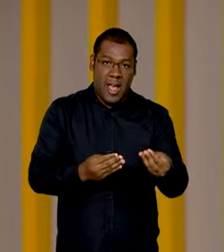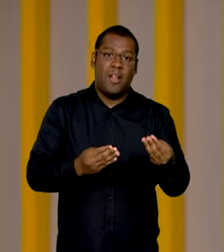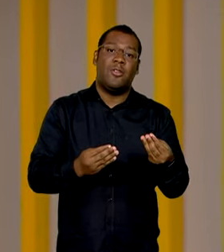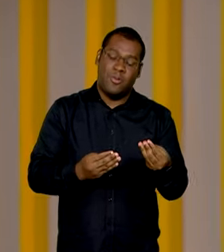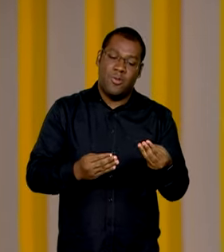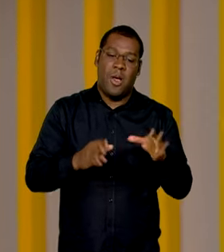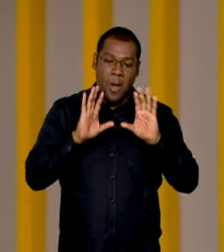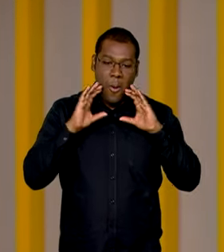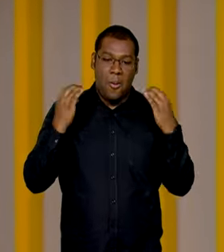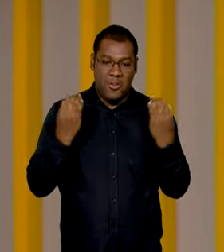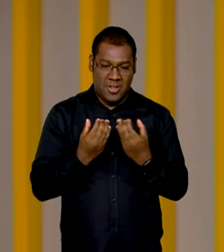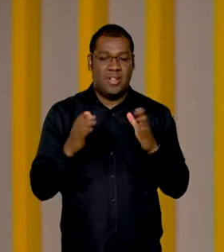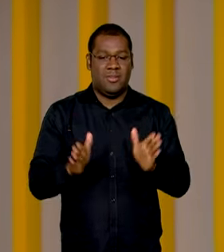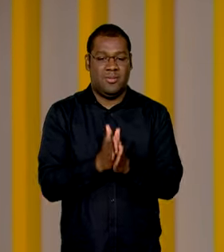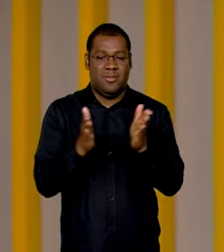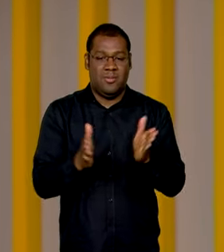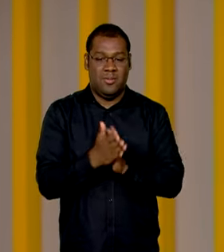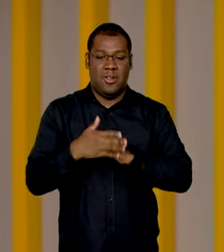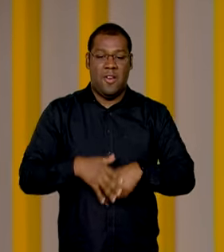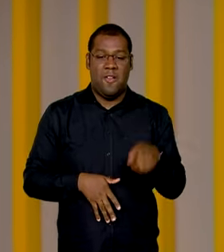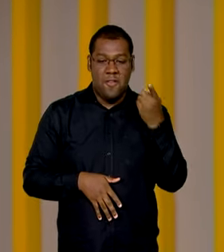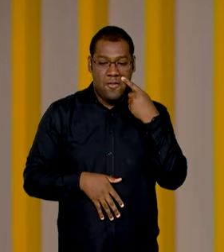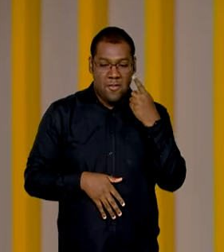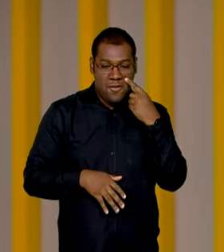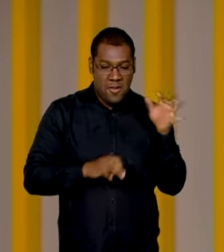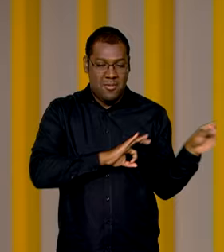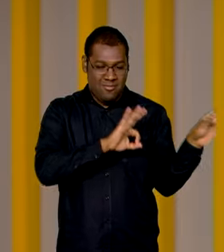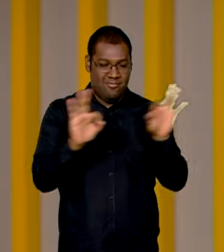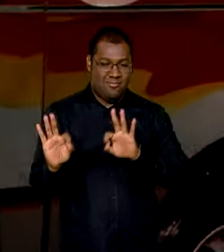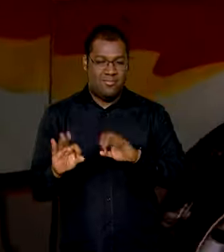especial. Acompanhe na reportagem de Marcos Uchoa.